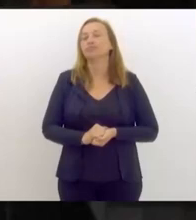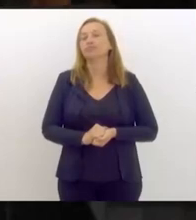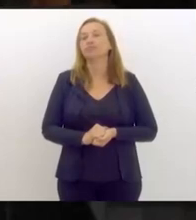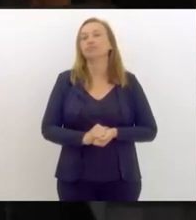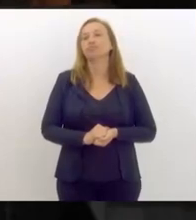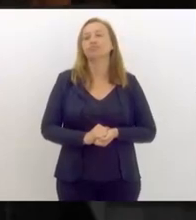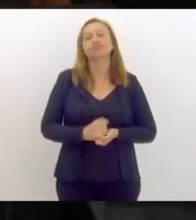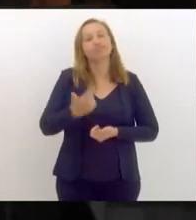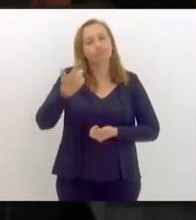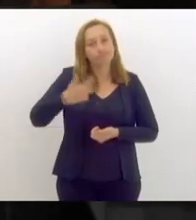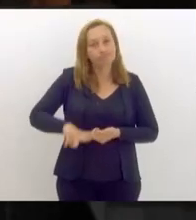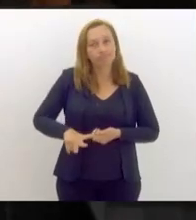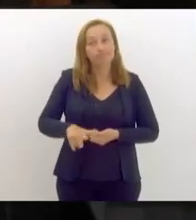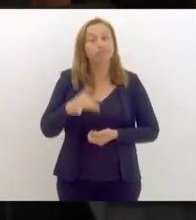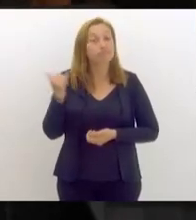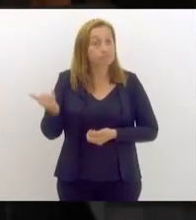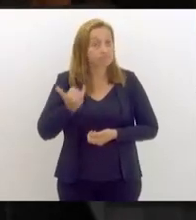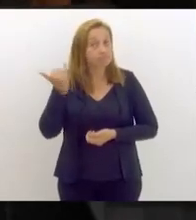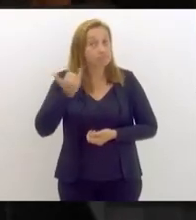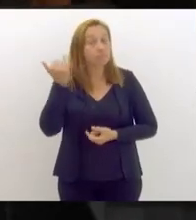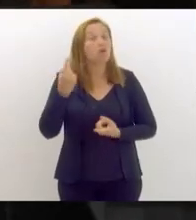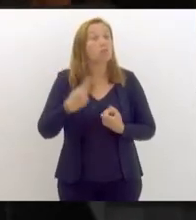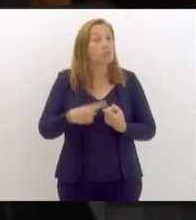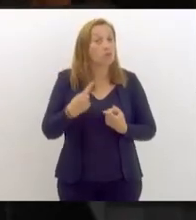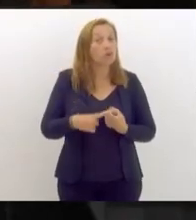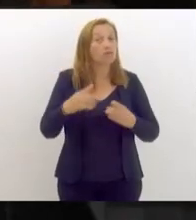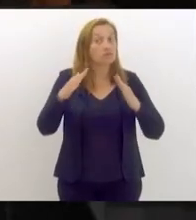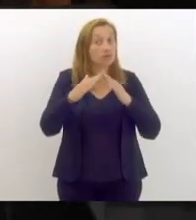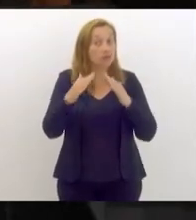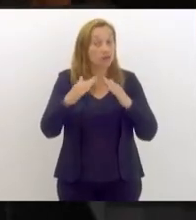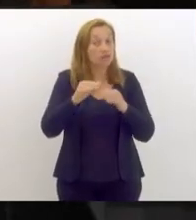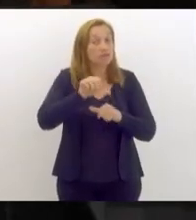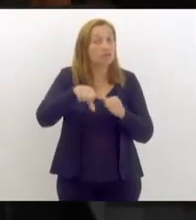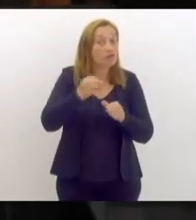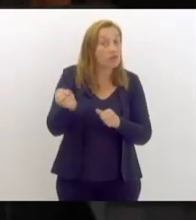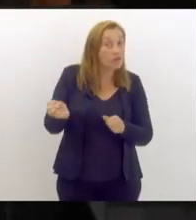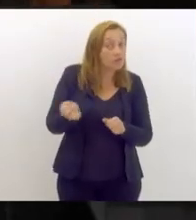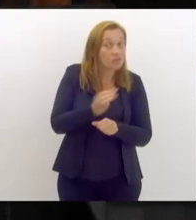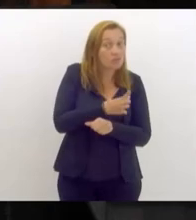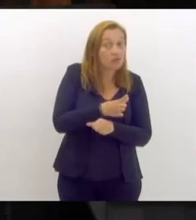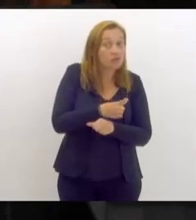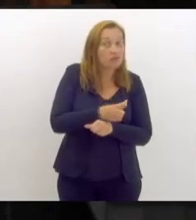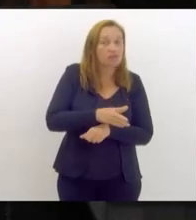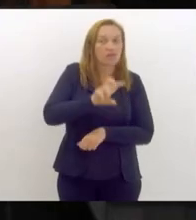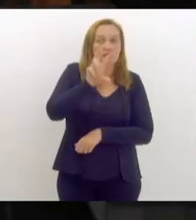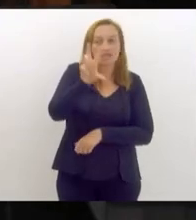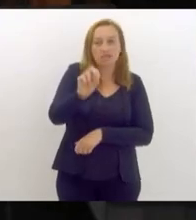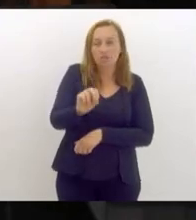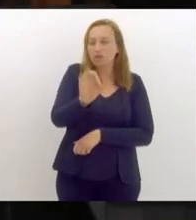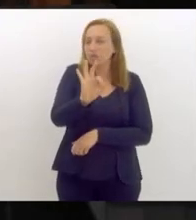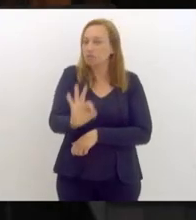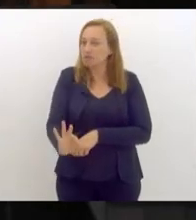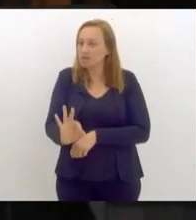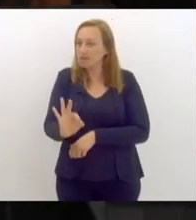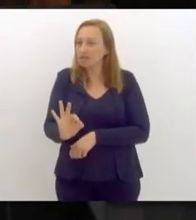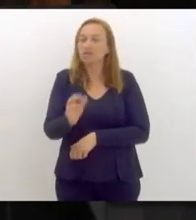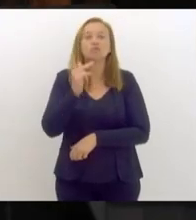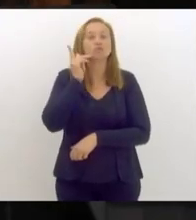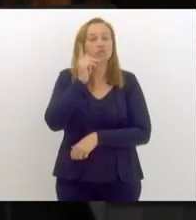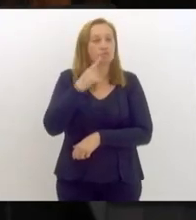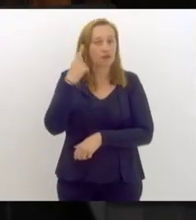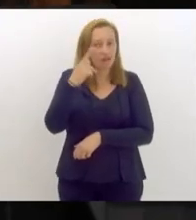é necessário repetir porque esta casa foi renovada em 50% dos